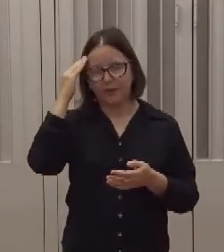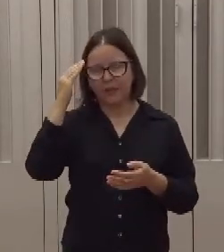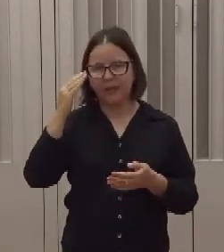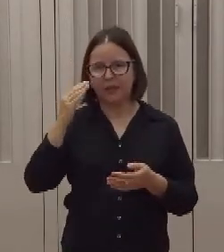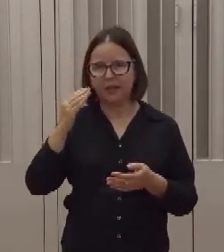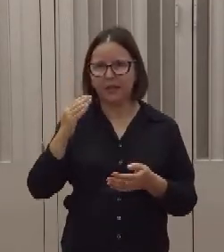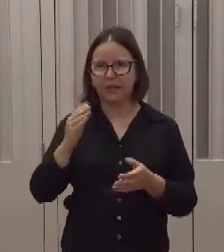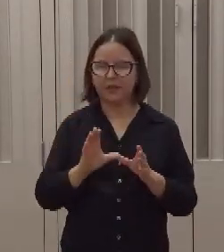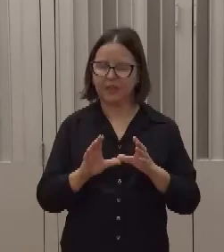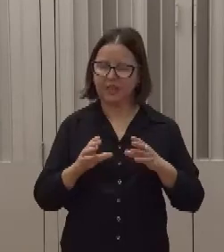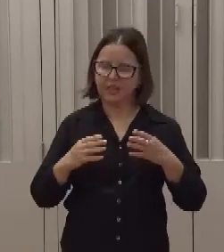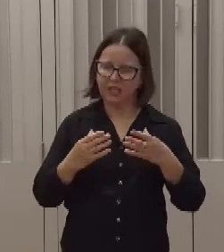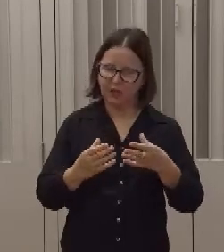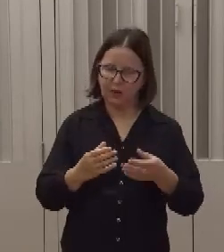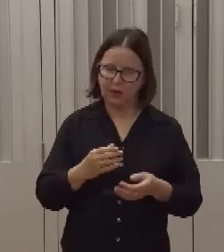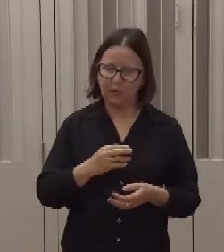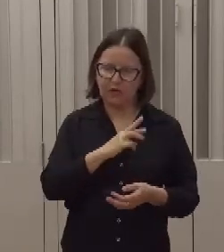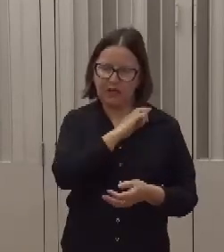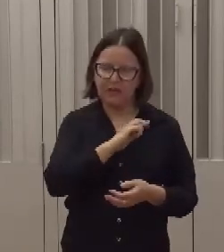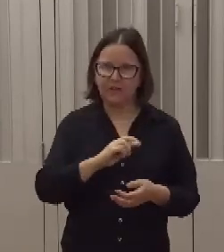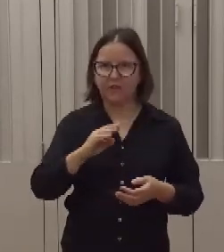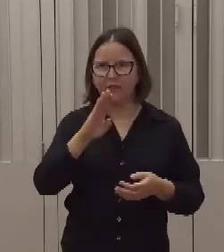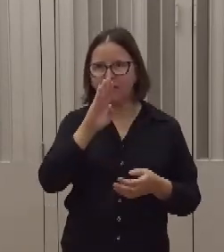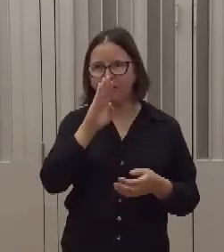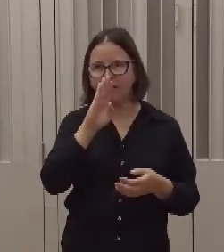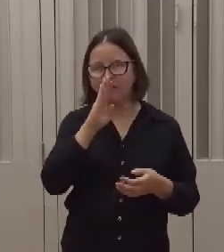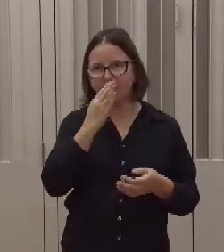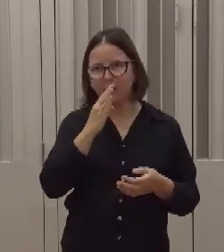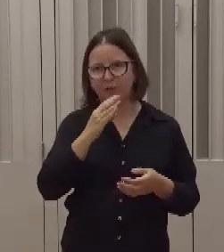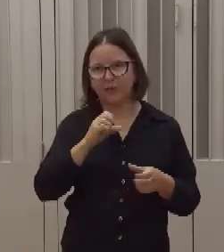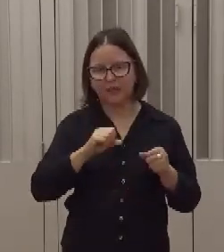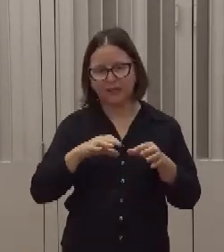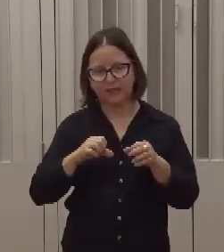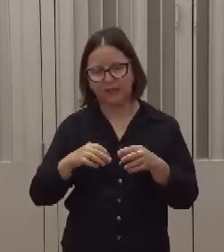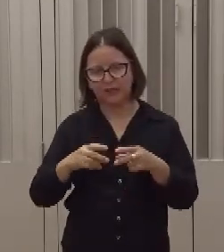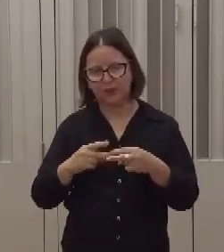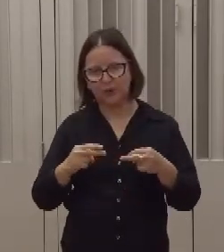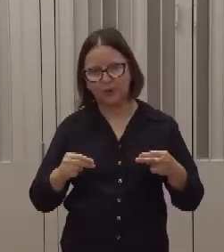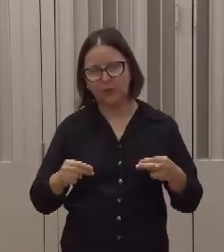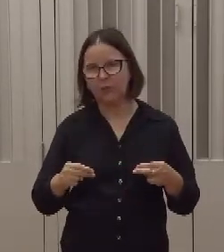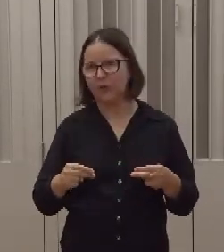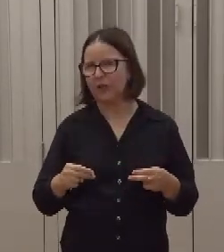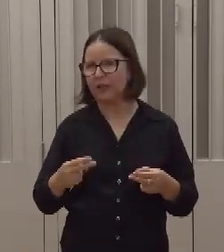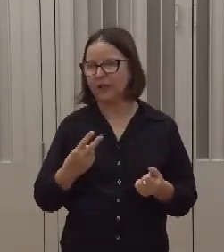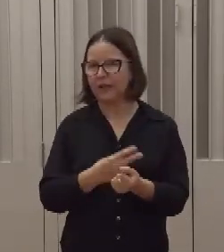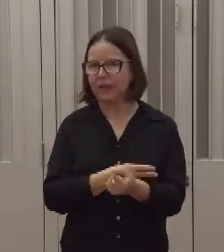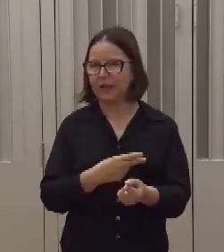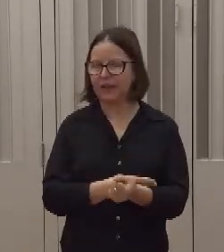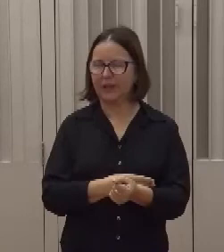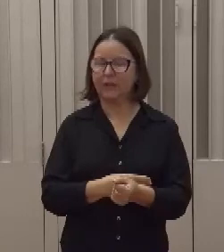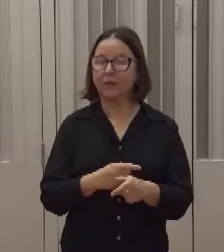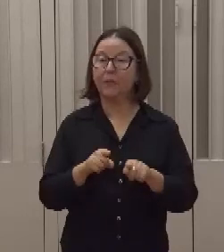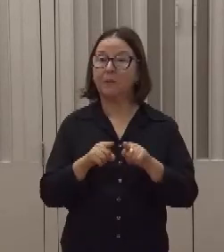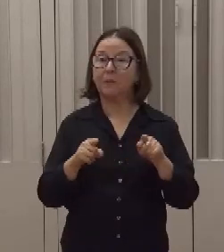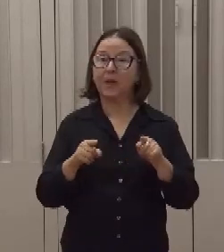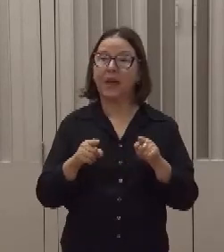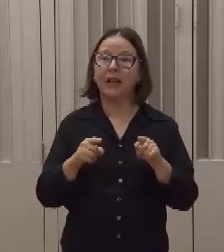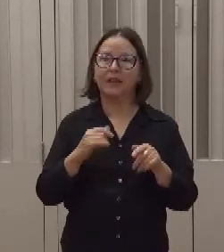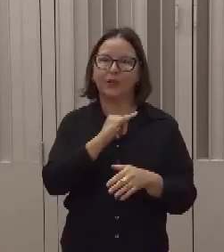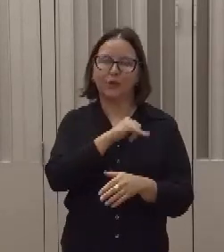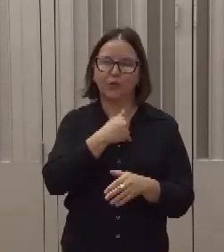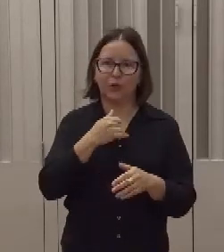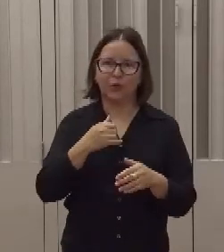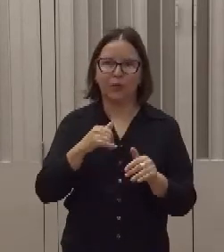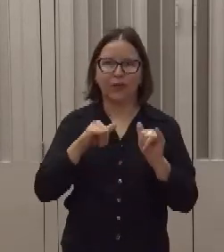da cruz, e ele direciona essa palavra de forma direta. São três testemunhos na terra: o Espírito,